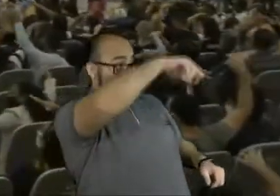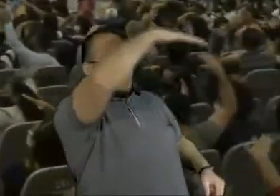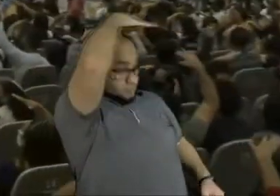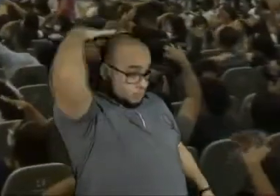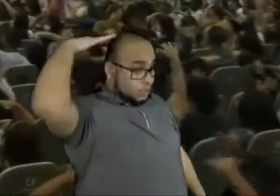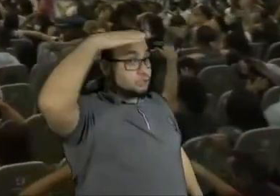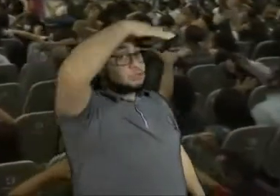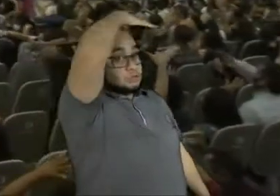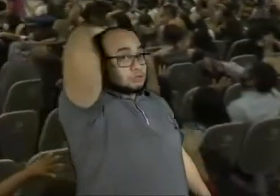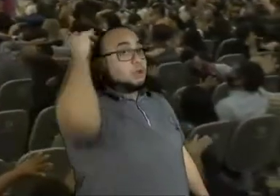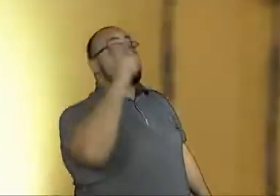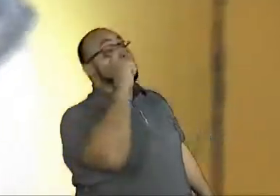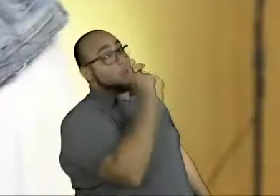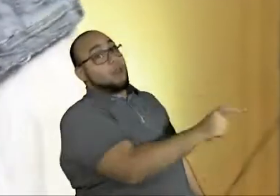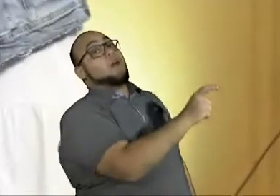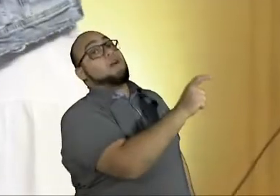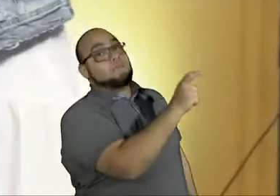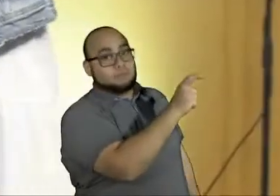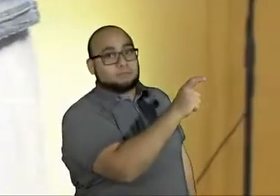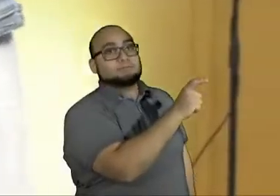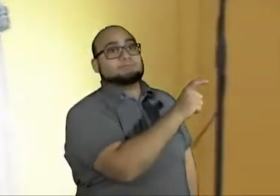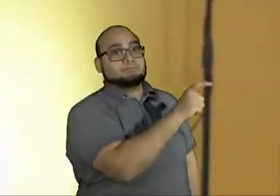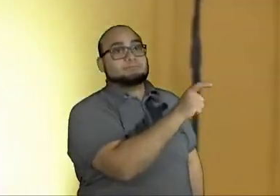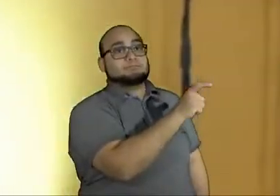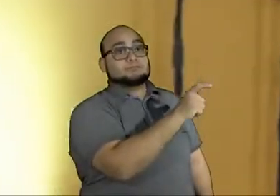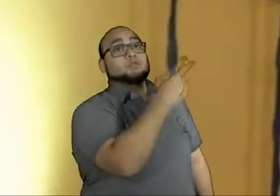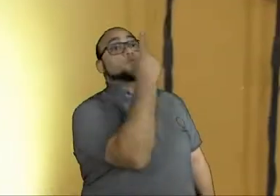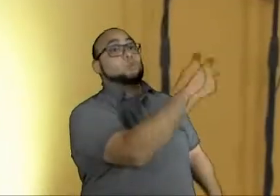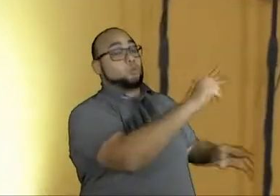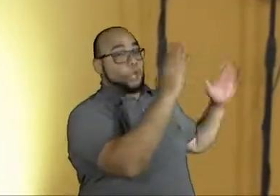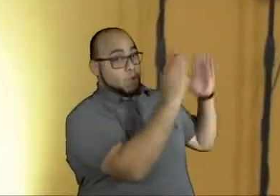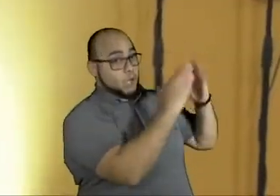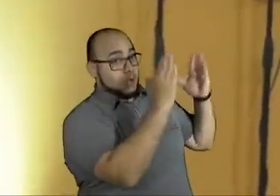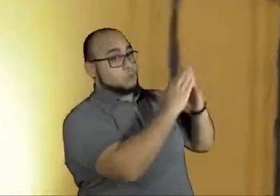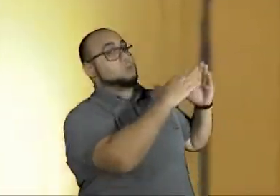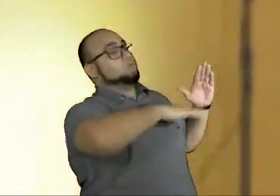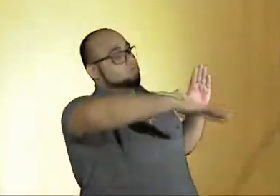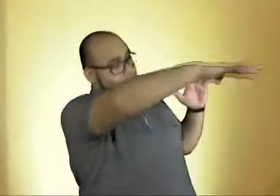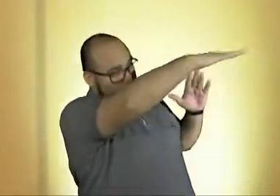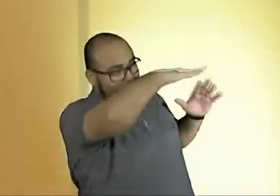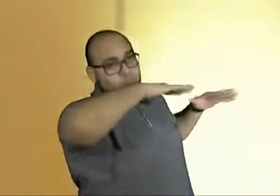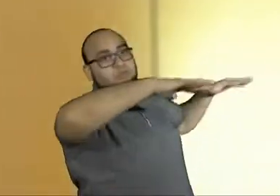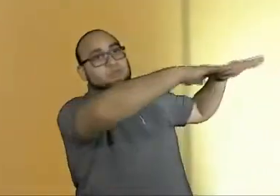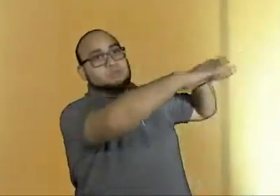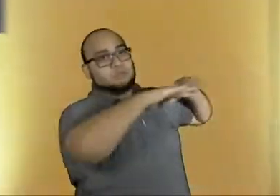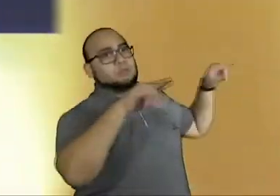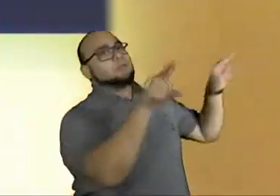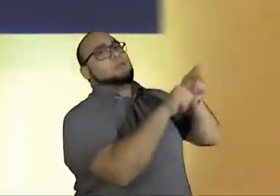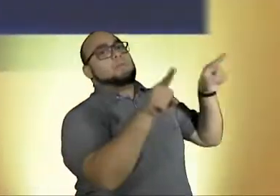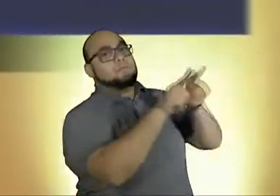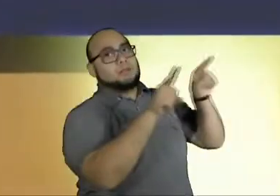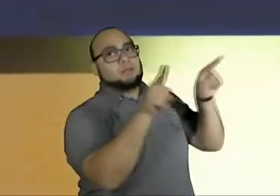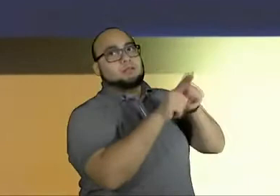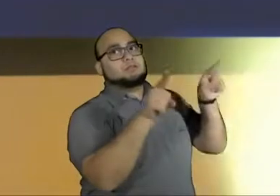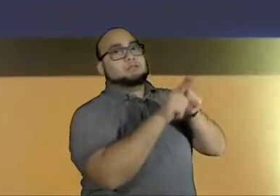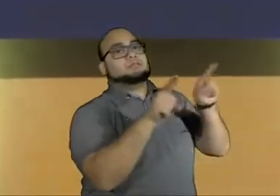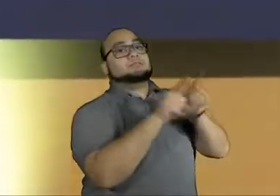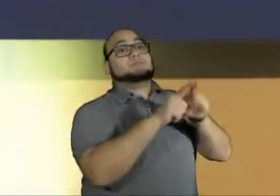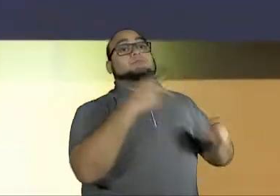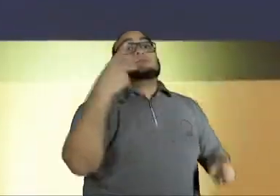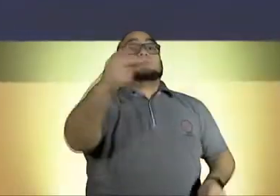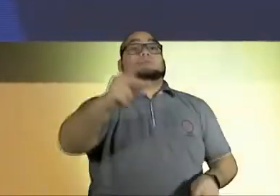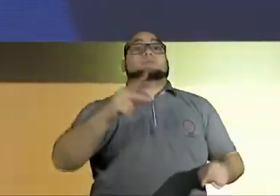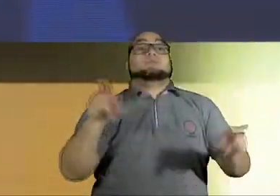de uma palavra. Sua casa está debaixo de uma palavra. Teu casamento está debaixo de uma palavra. Os teus filhos